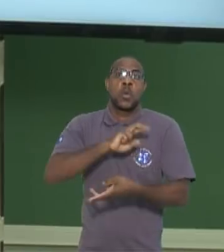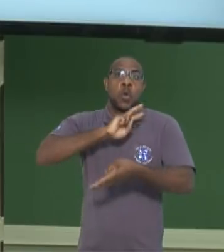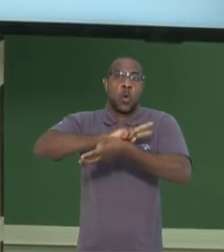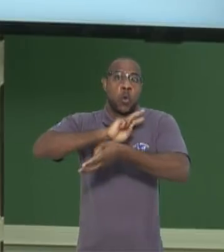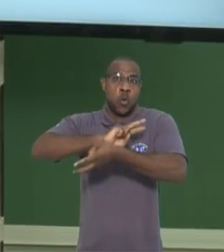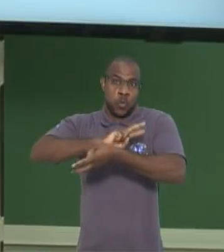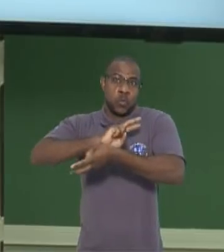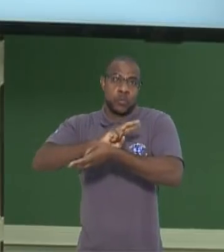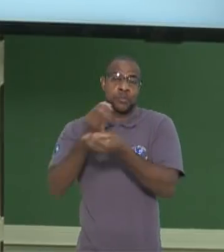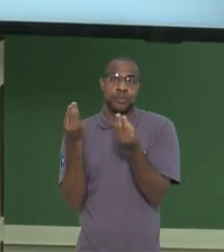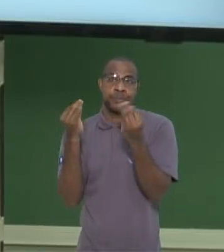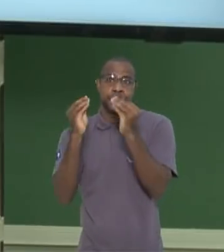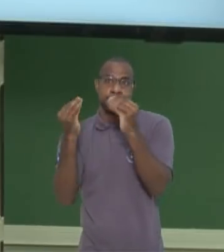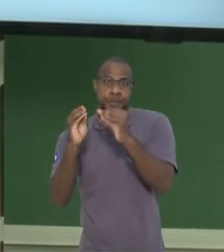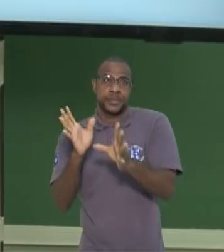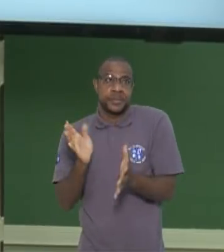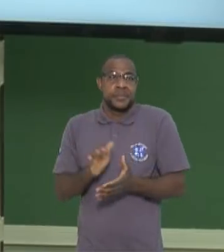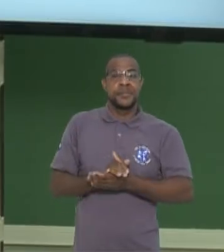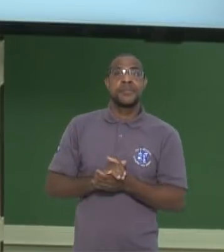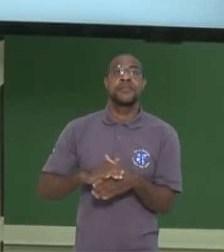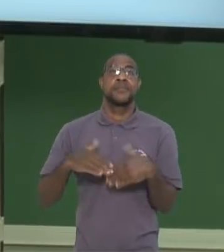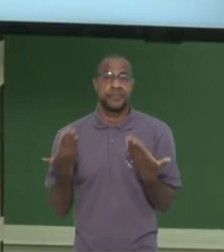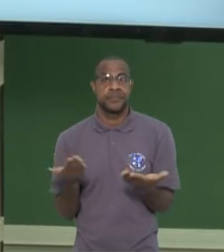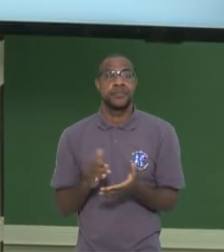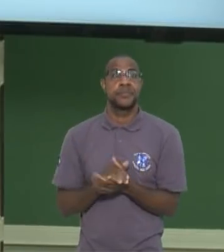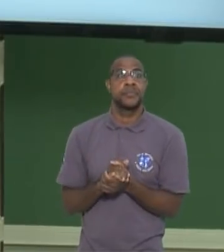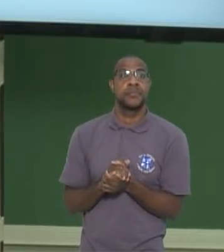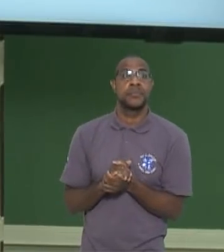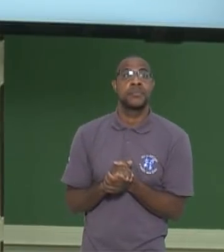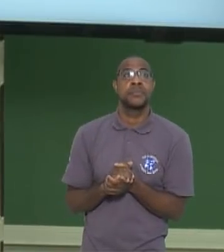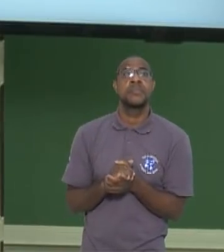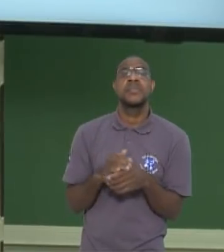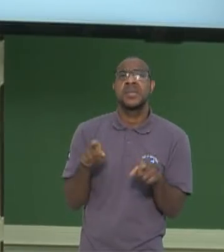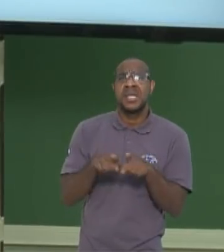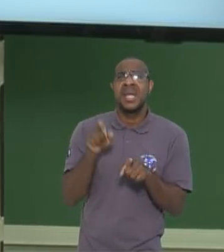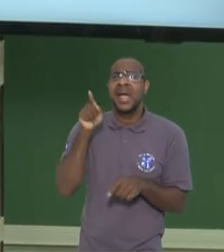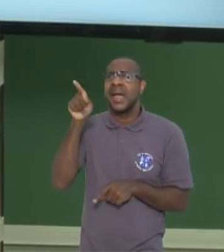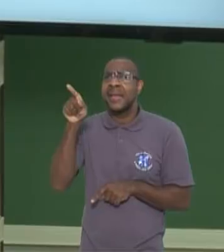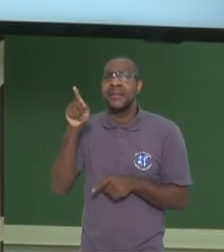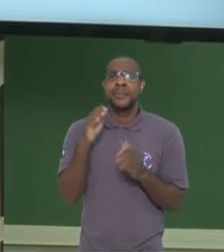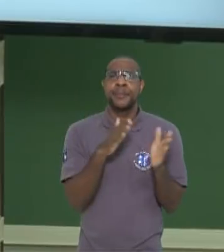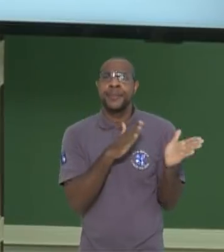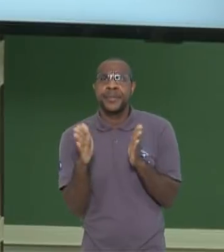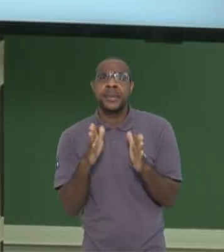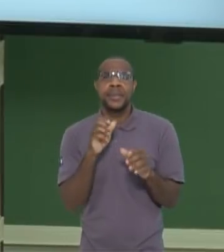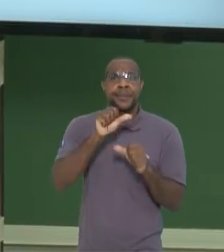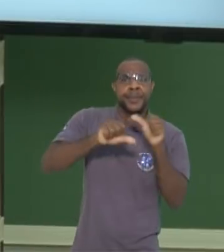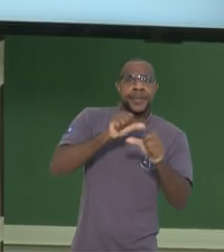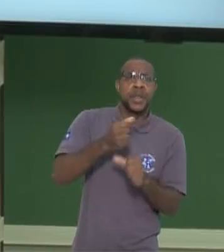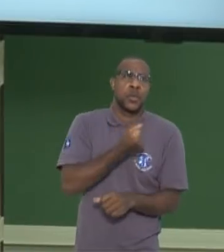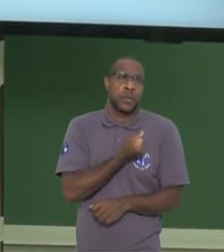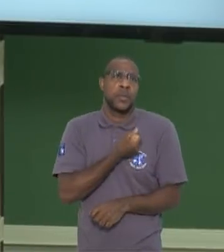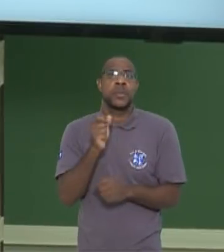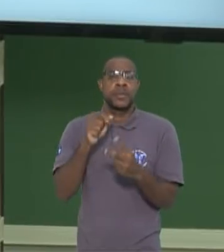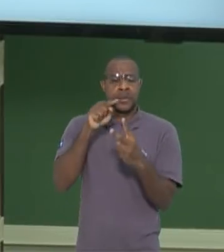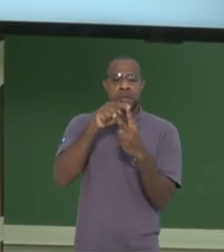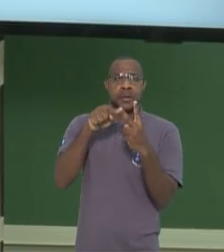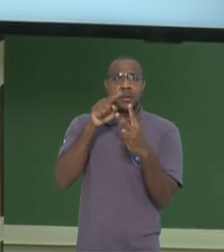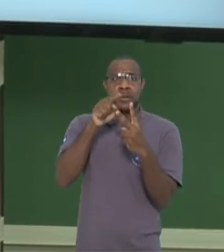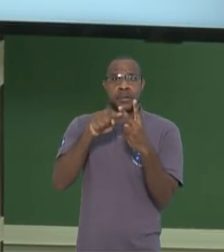essas são as mutações que interessam para a gente na aula de hoje, ok? Essas mutações numéricas ainda são divididas em dois tipos.